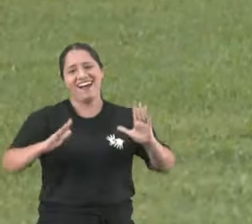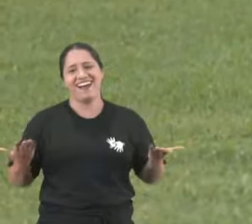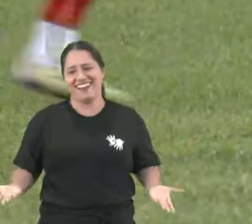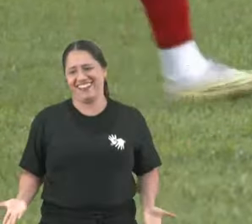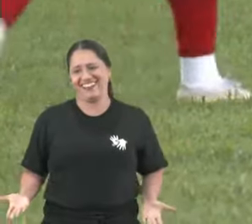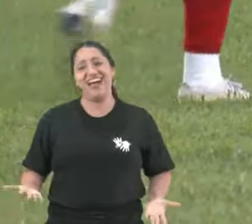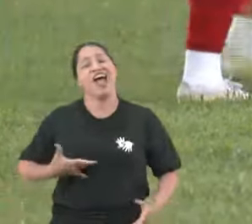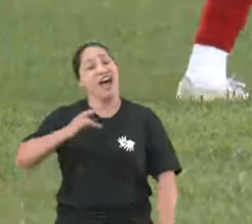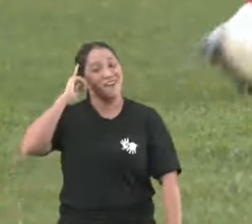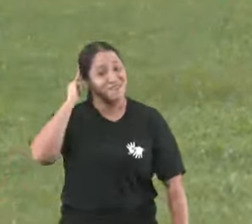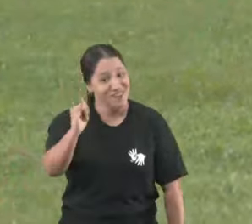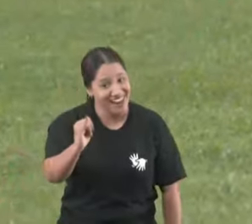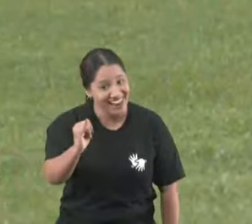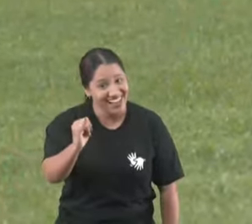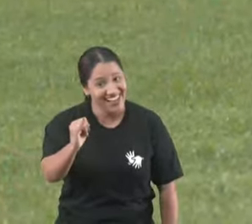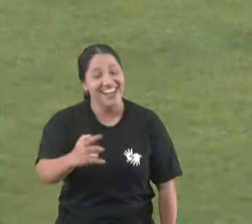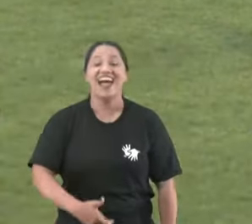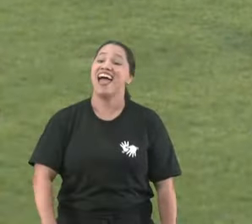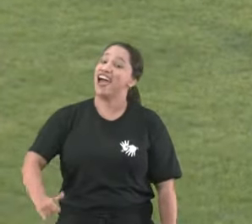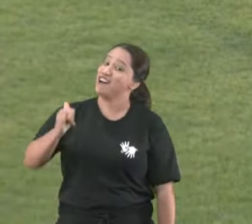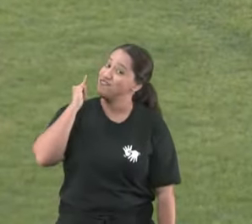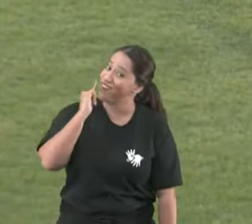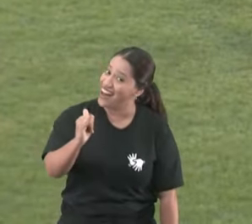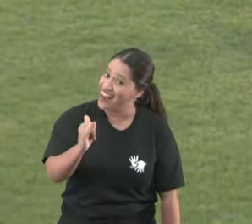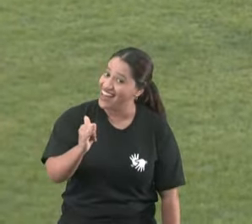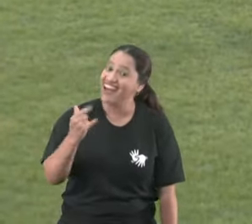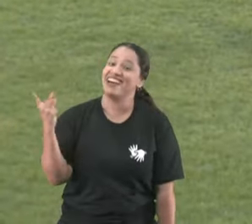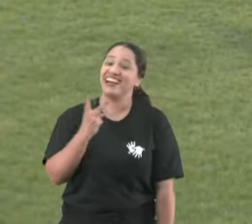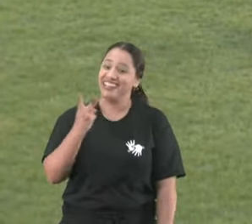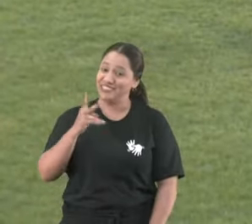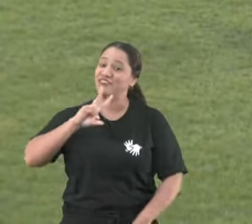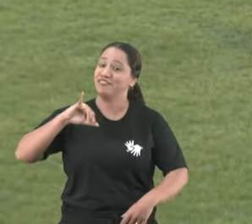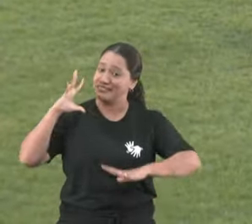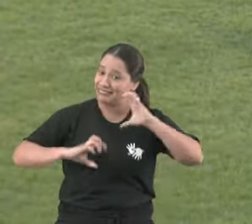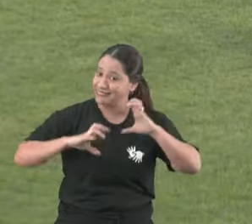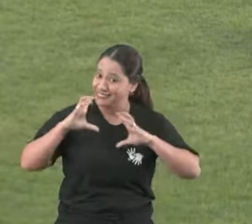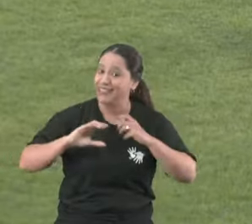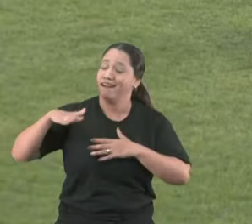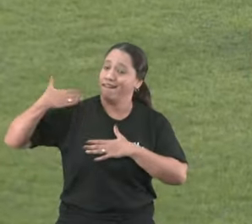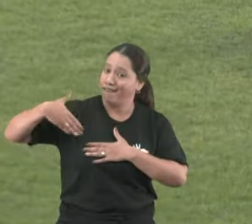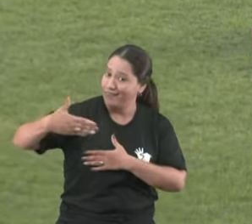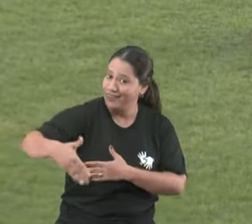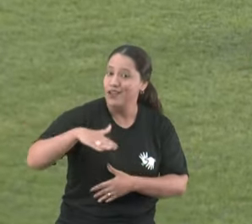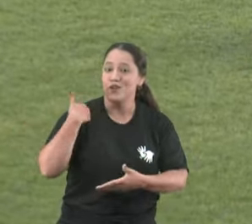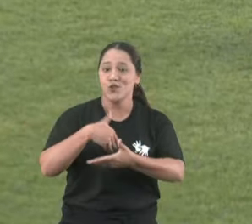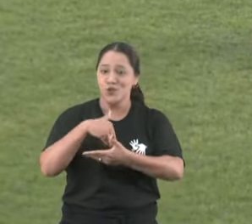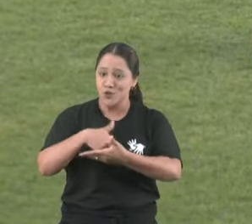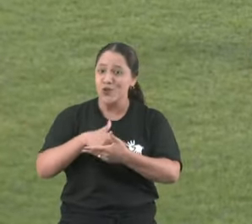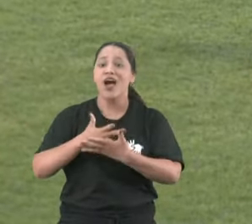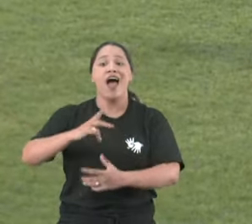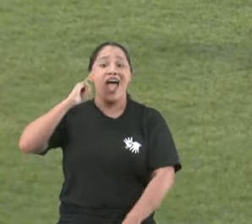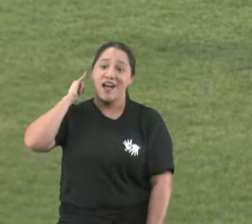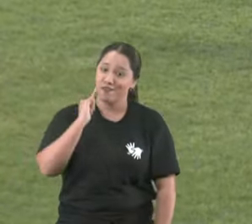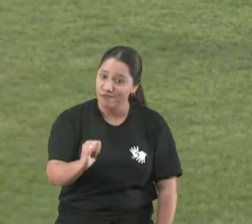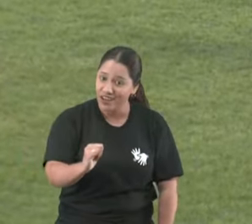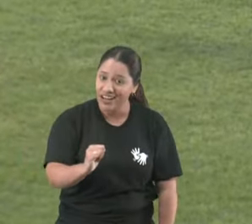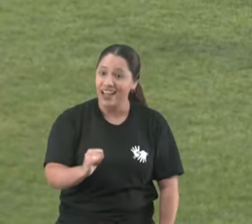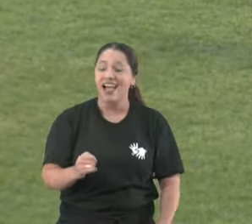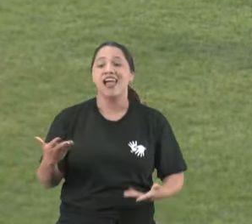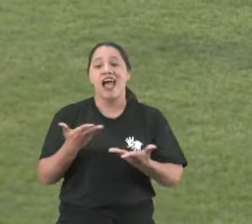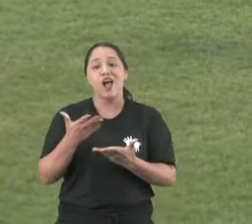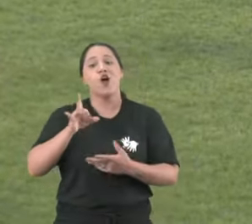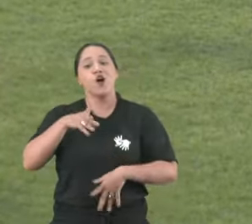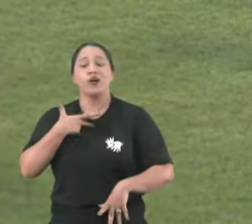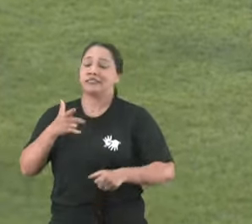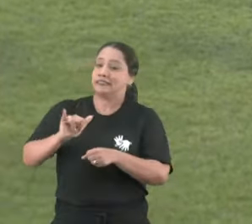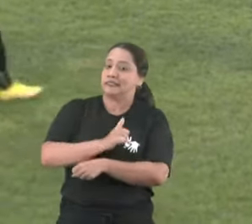Eu falei, esses dois vão se estranhar e muito ao longo do jogo. E o Wagner, por enquanto, somente